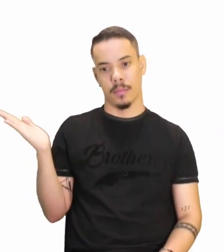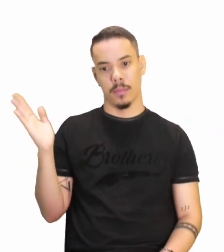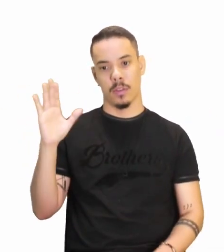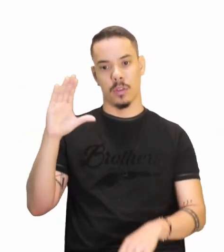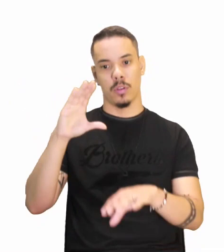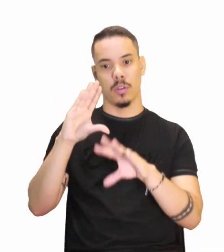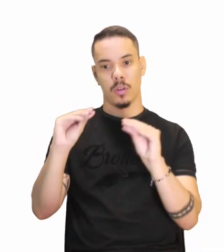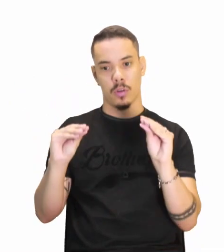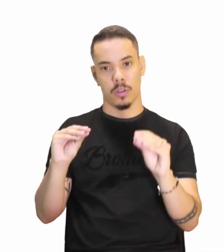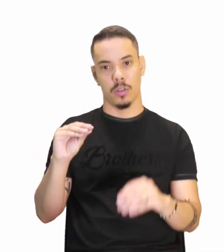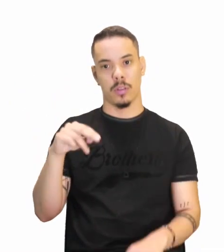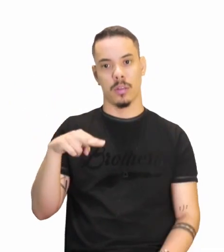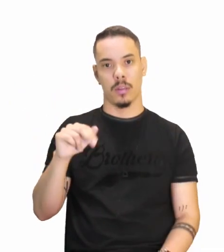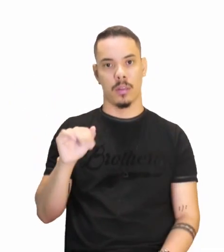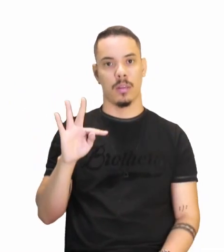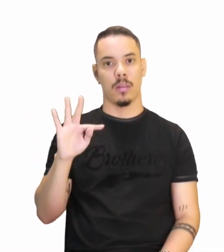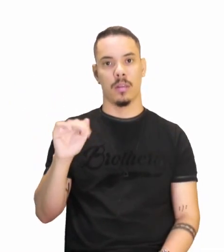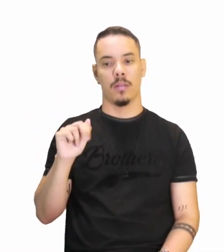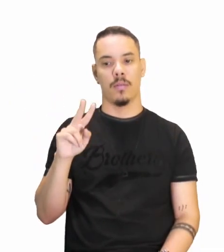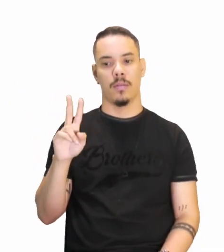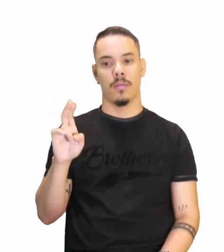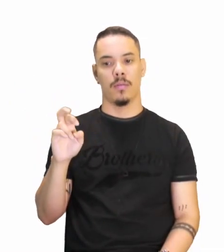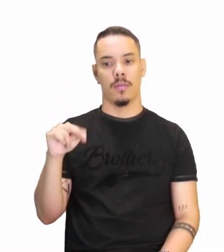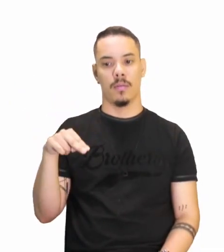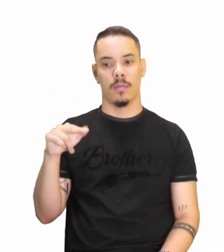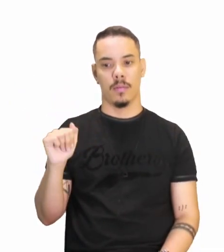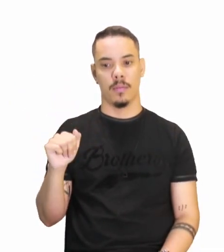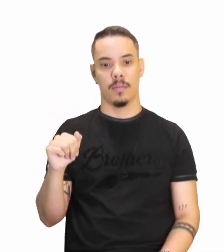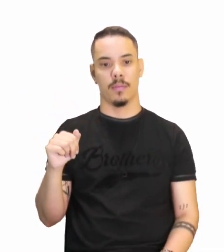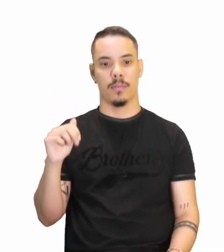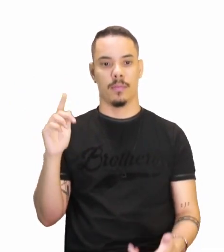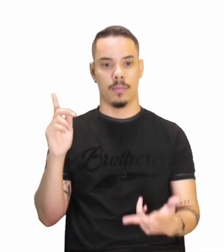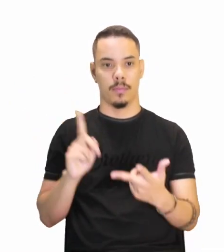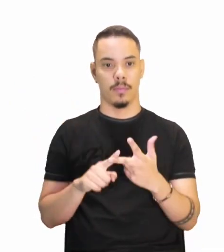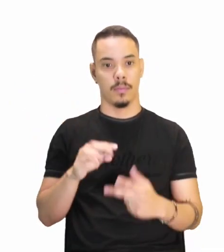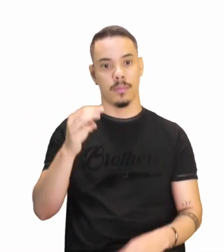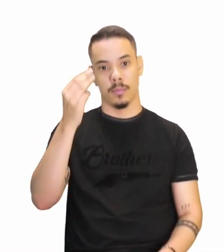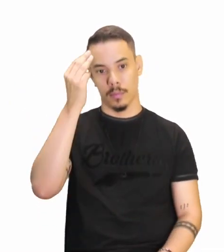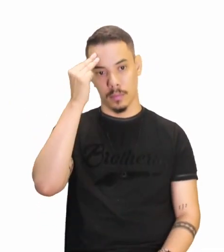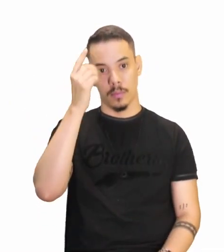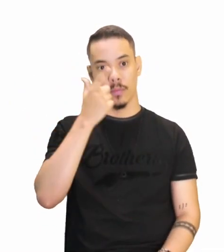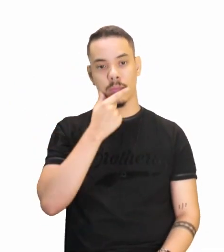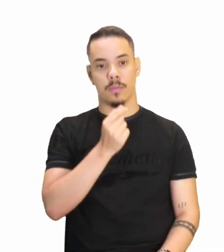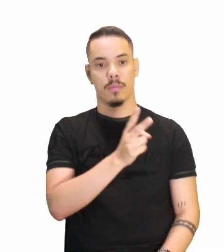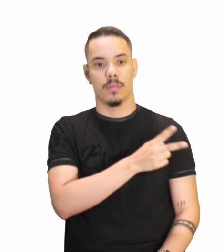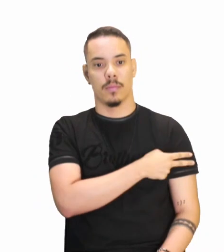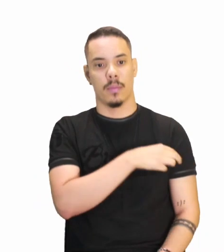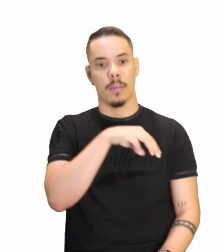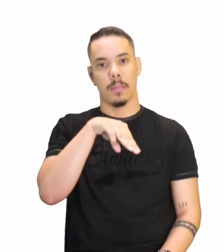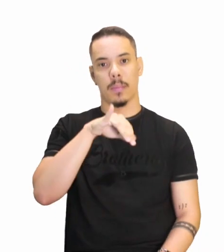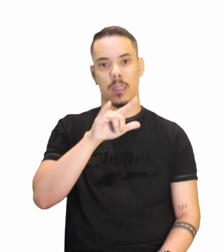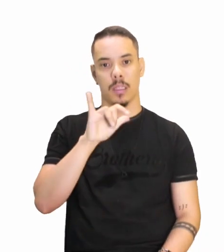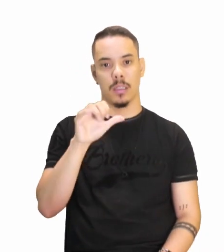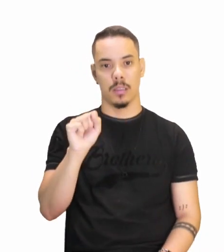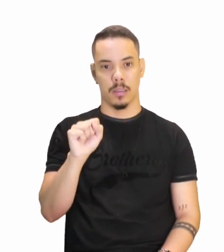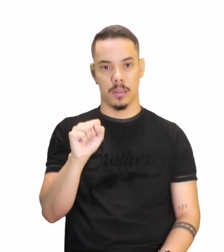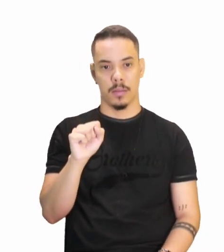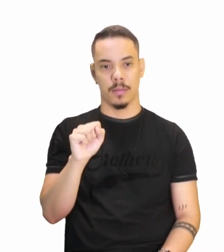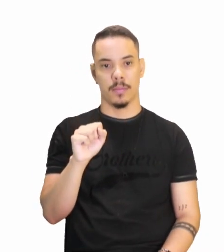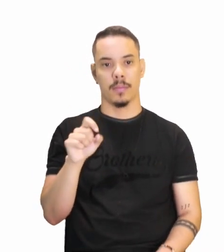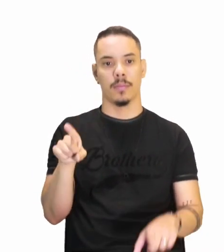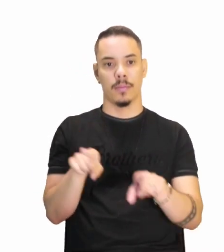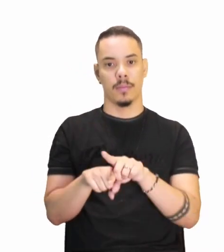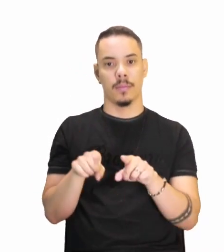de Álvares de Azevedo temos aqui também Memória de um Sargento de Milícia de